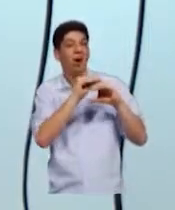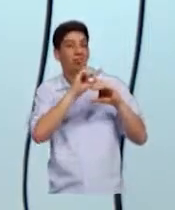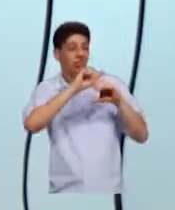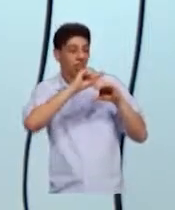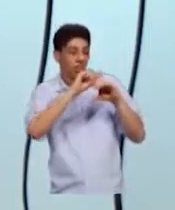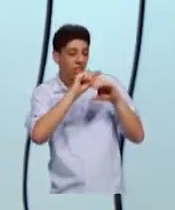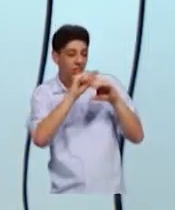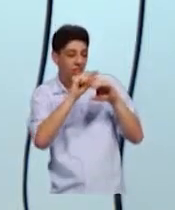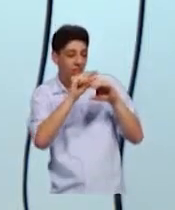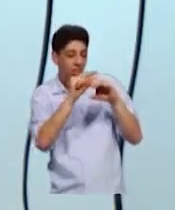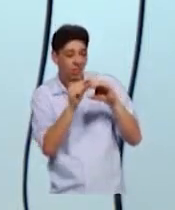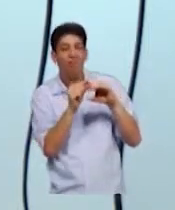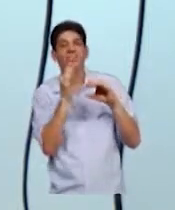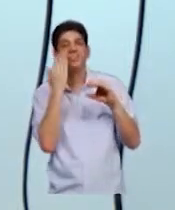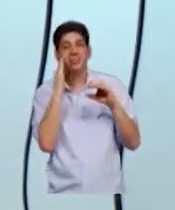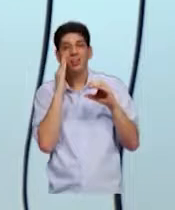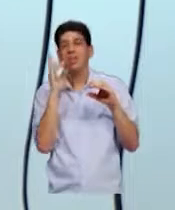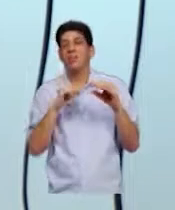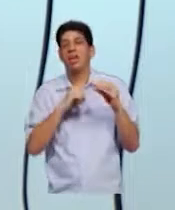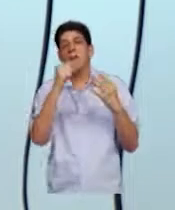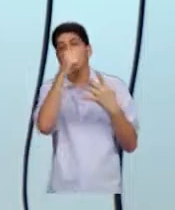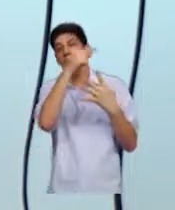carbono, flúor. E quando